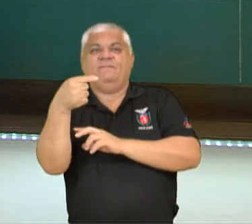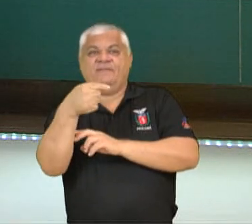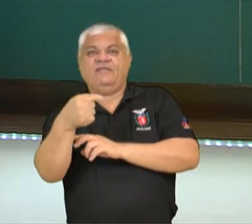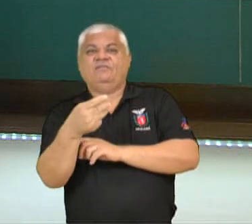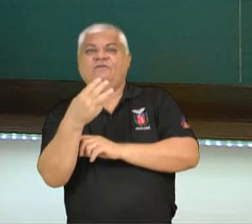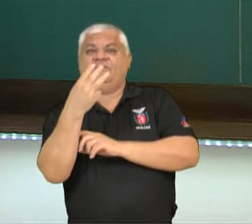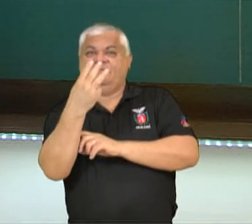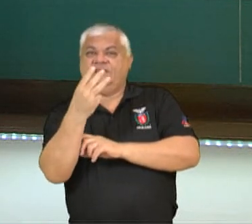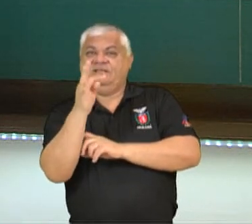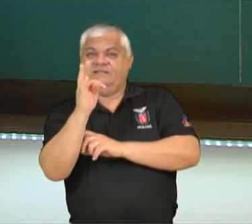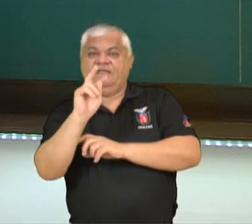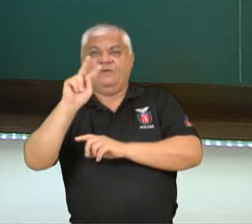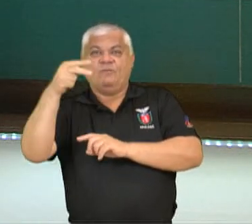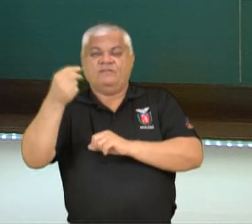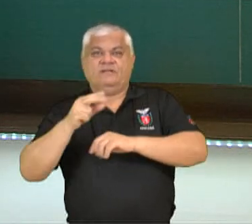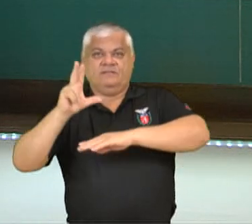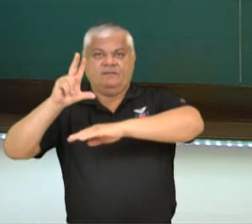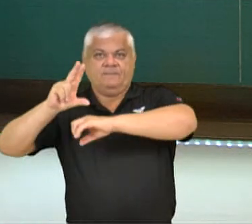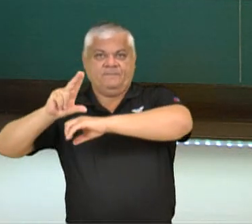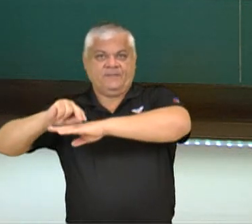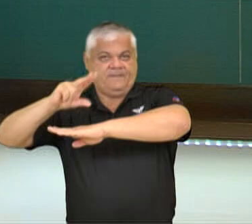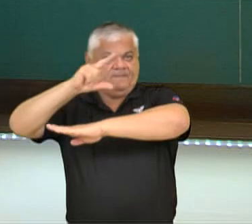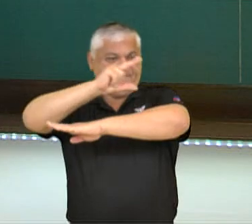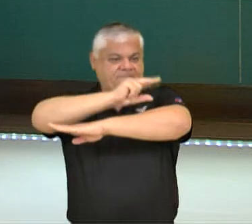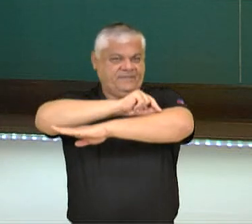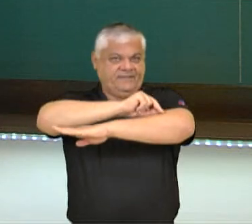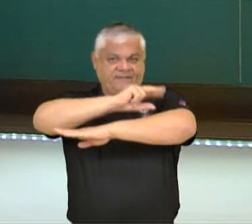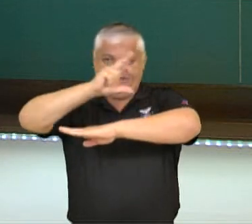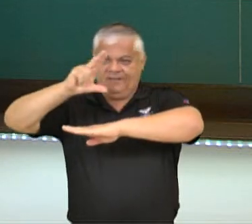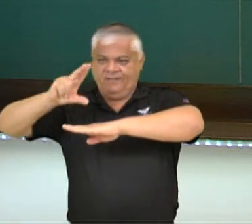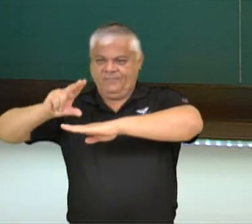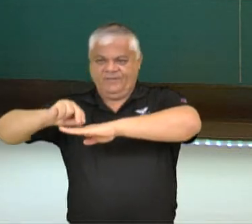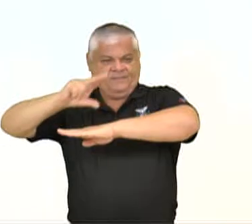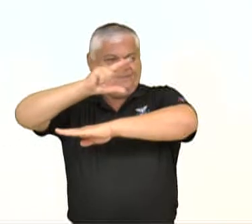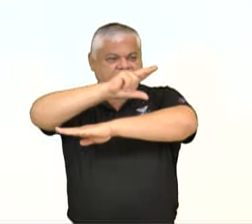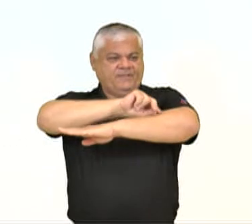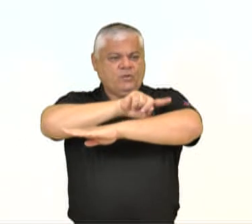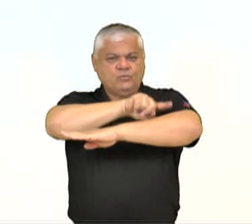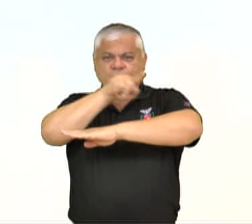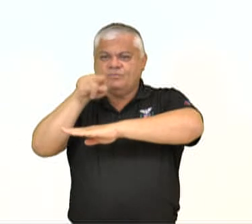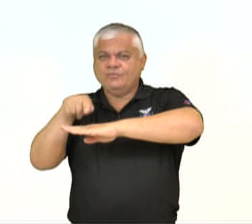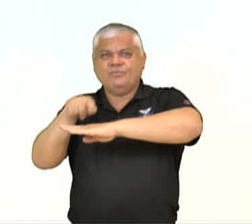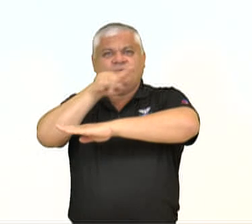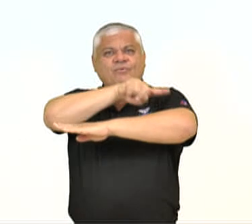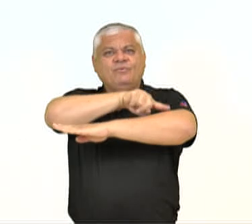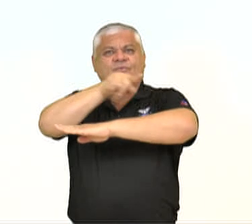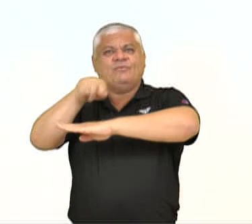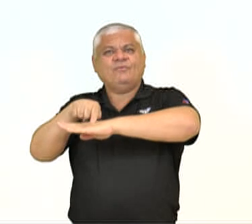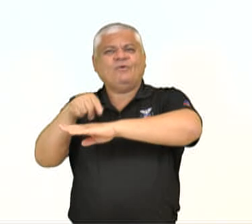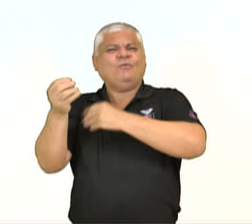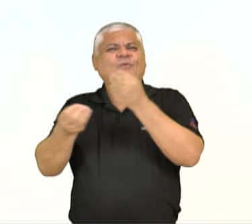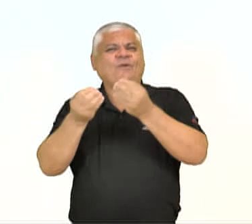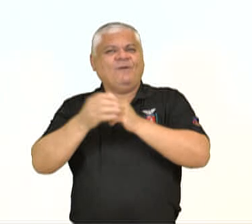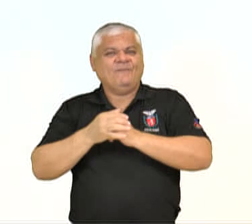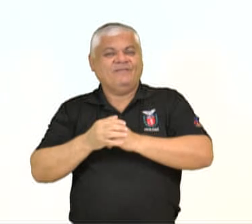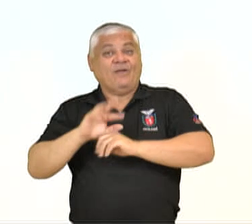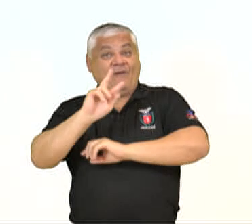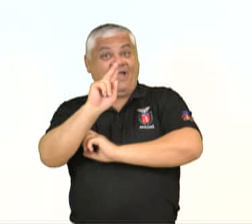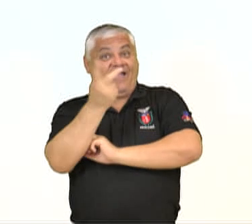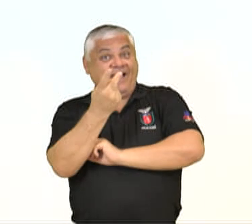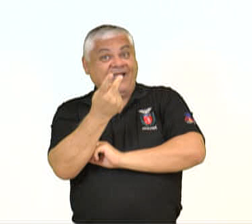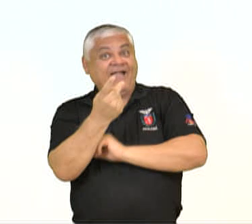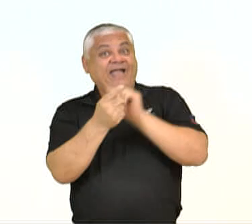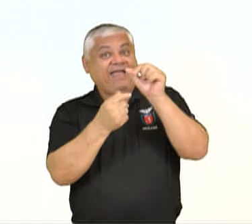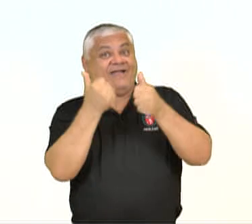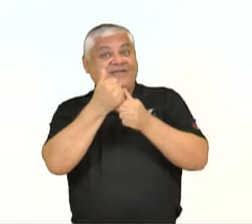só, né? O pulo do grilo sendo representado a partir de uma função quadrática. Então, olha só, né? O h está representando